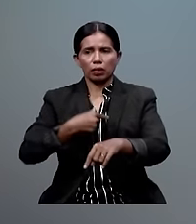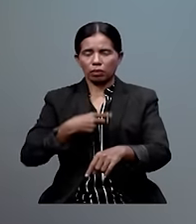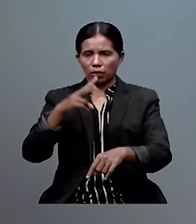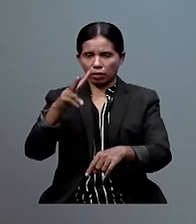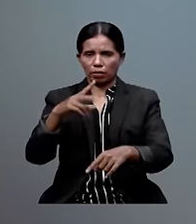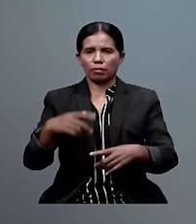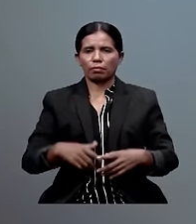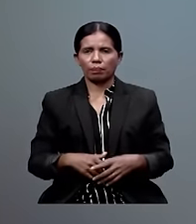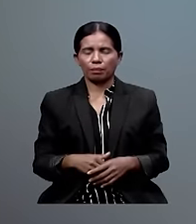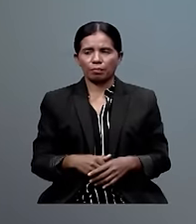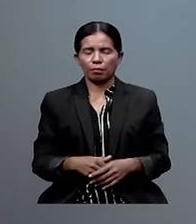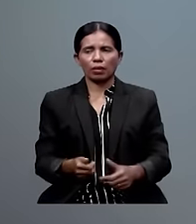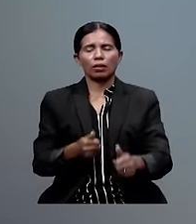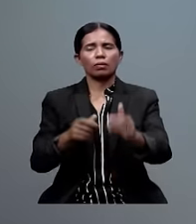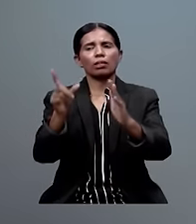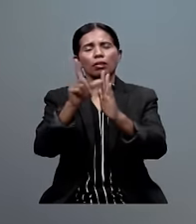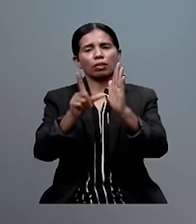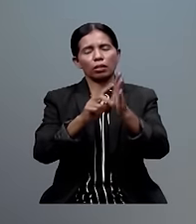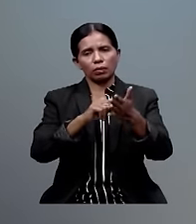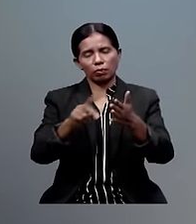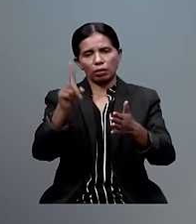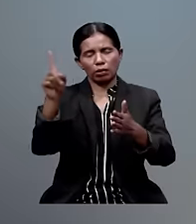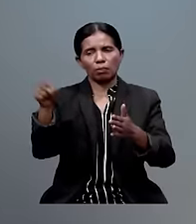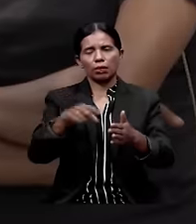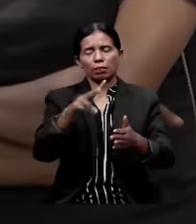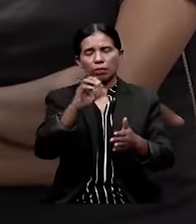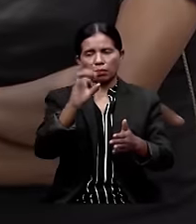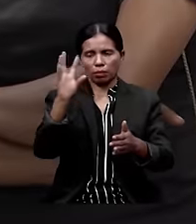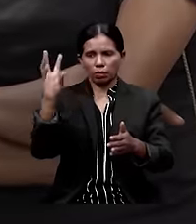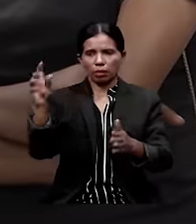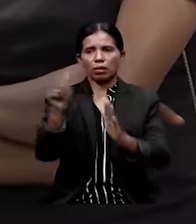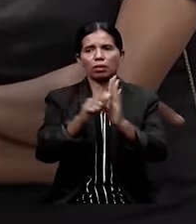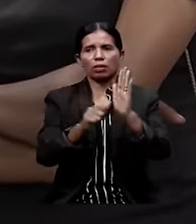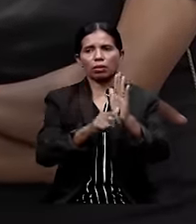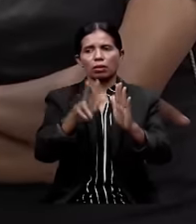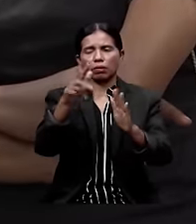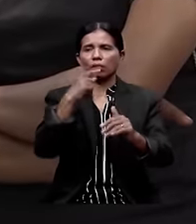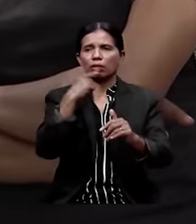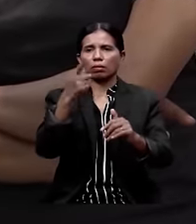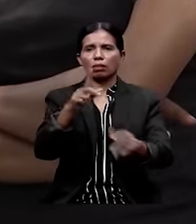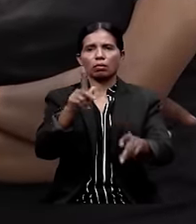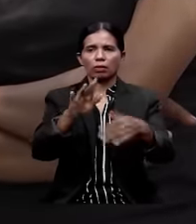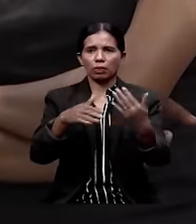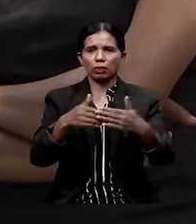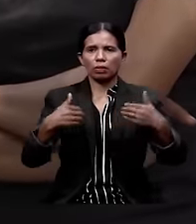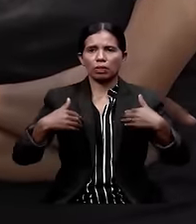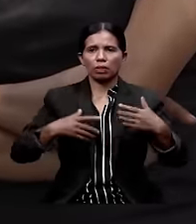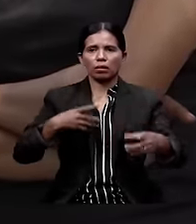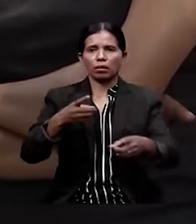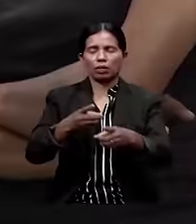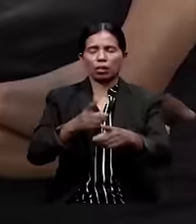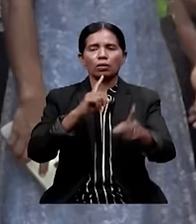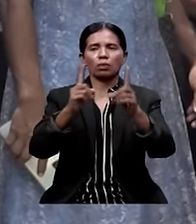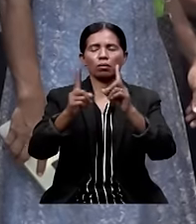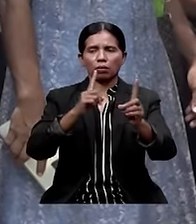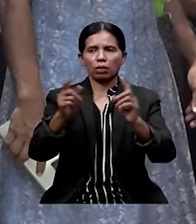Valadares. Baseia ba lei número Ida bara rihun ruanen, artigo tolu hateten, si dada um hotu he direito atu halo